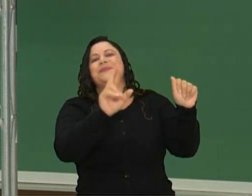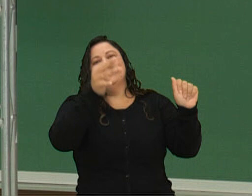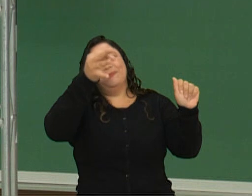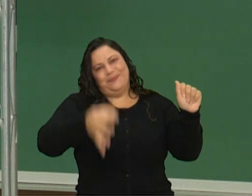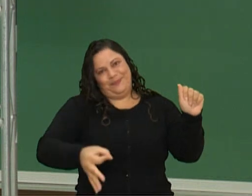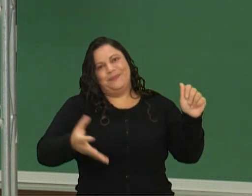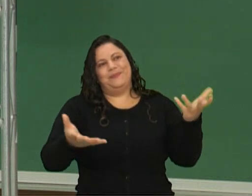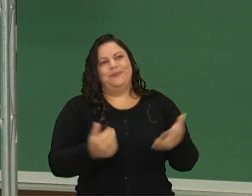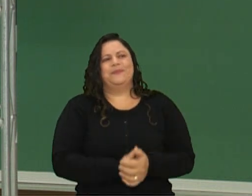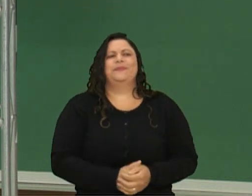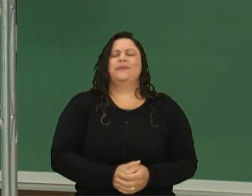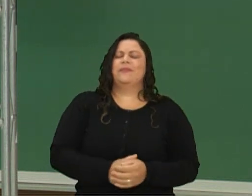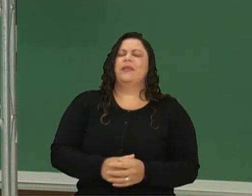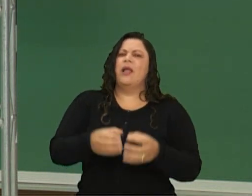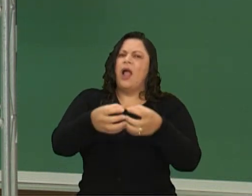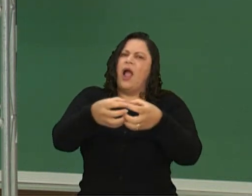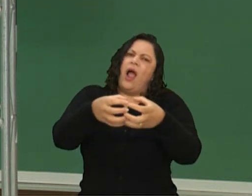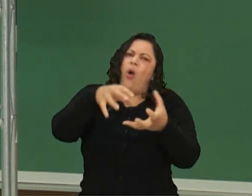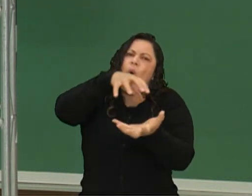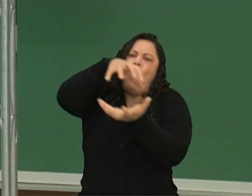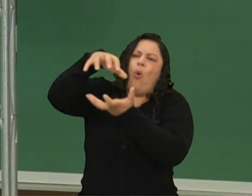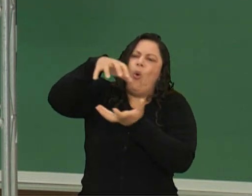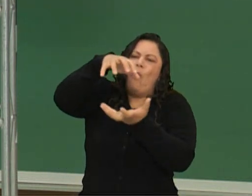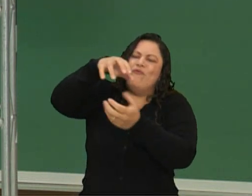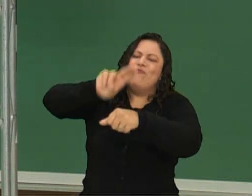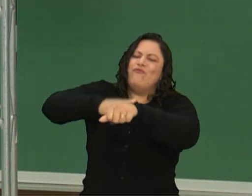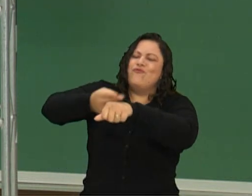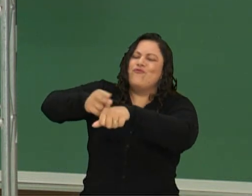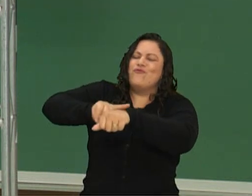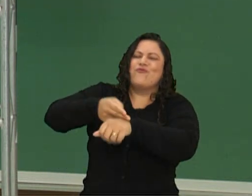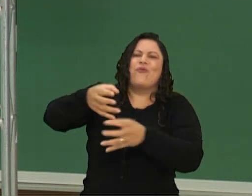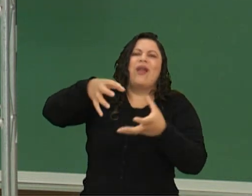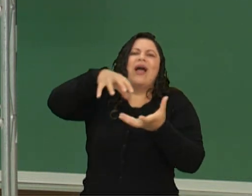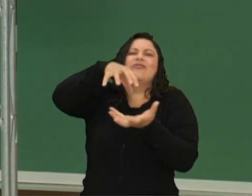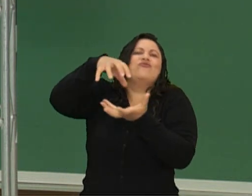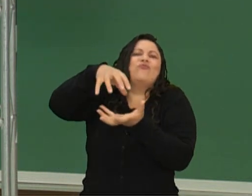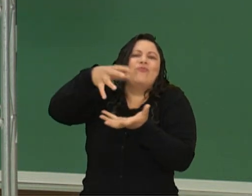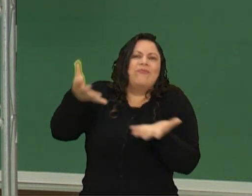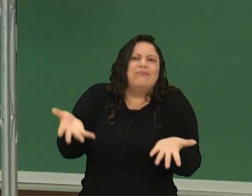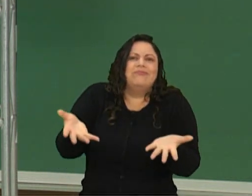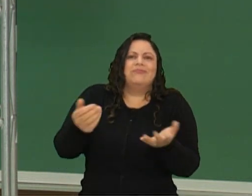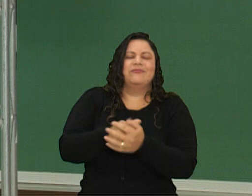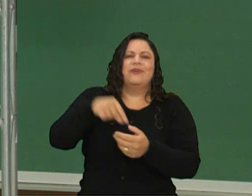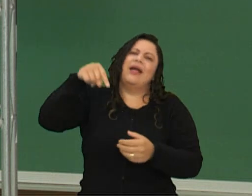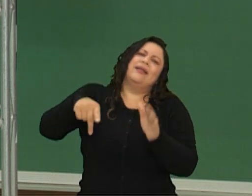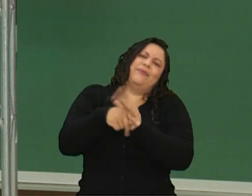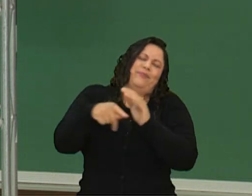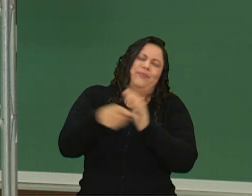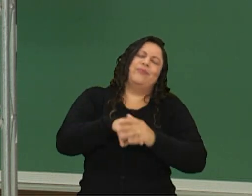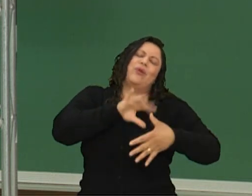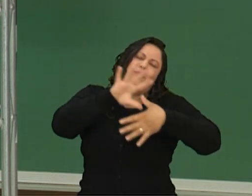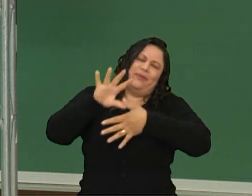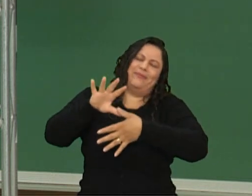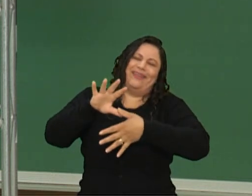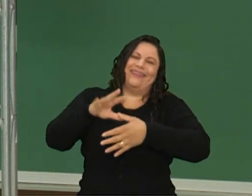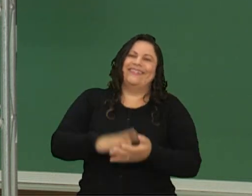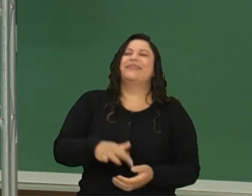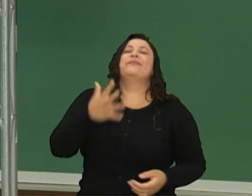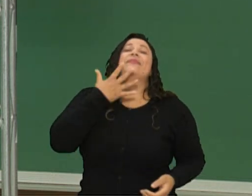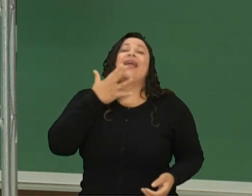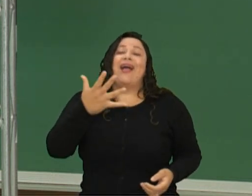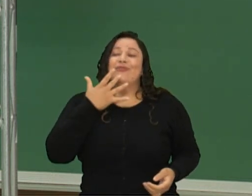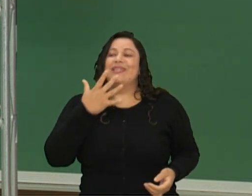de chocolate é uma coisa bem recente, né? O chocolate aqui das Américas era o tesouro inca, porém